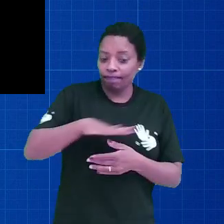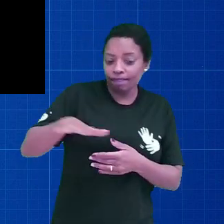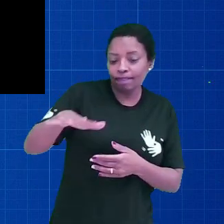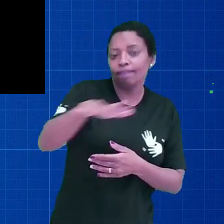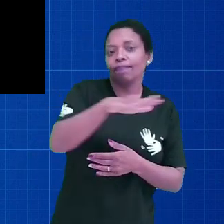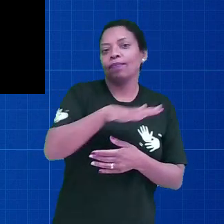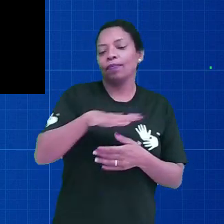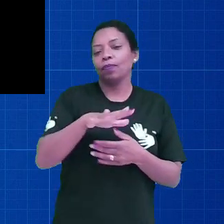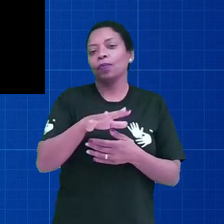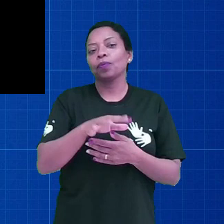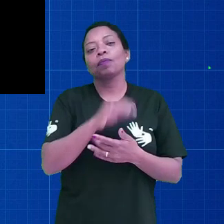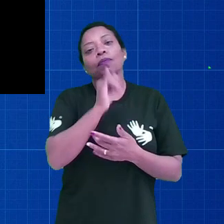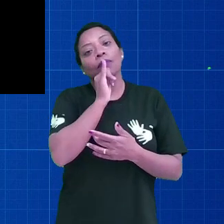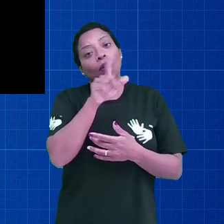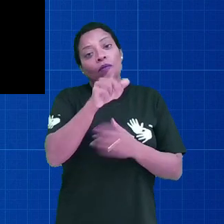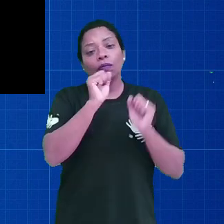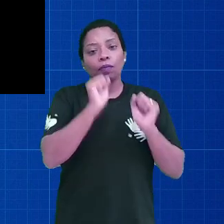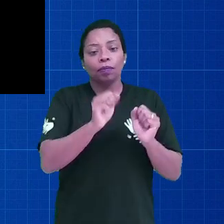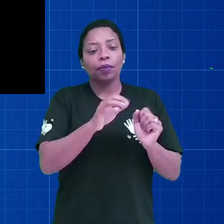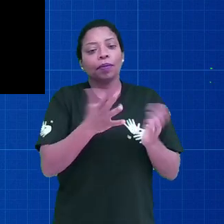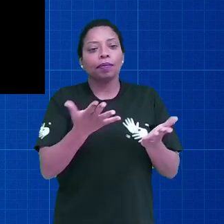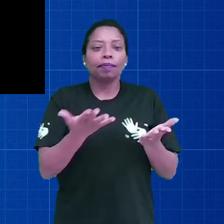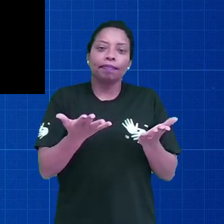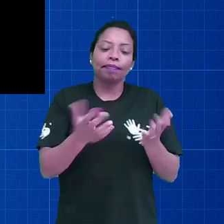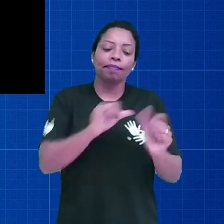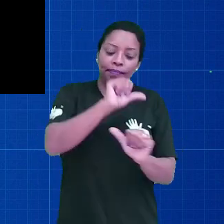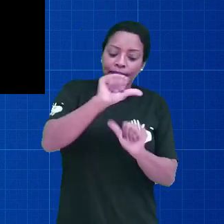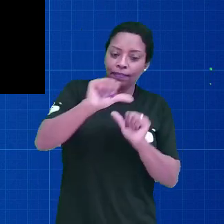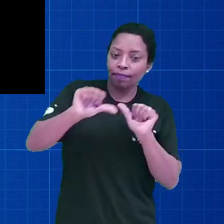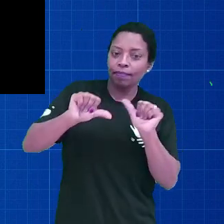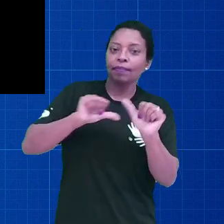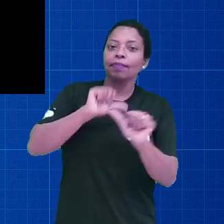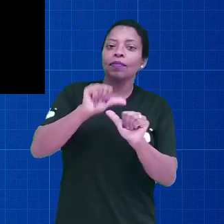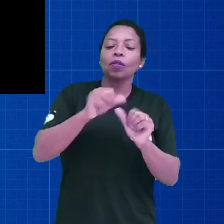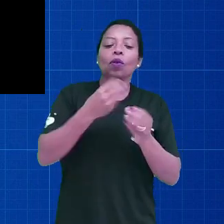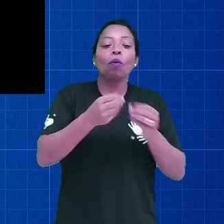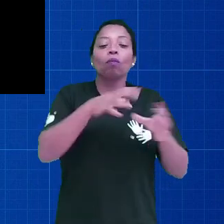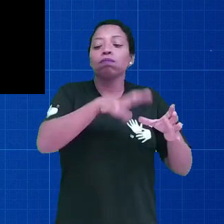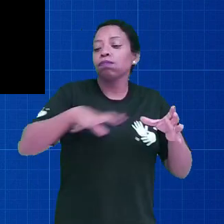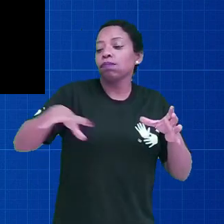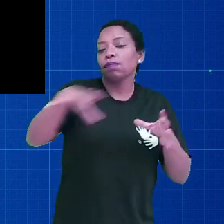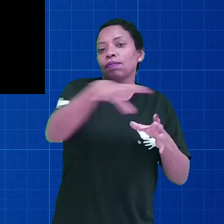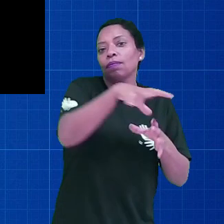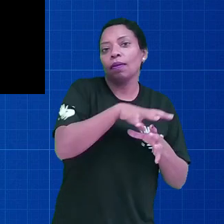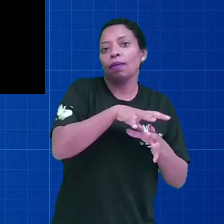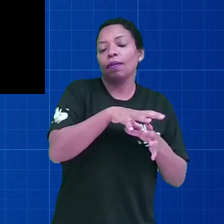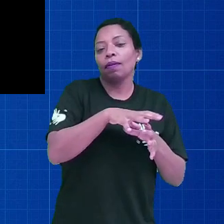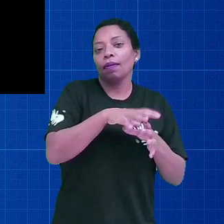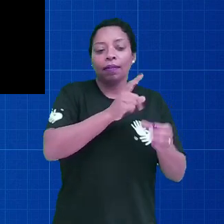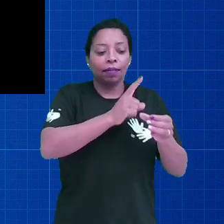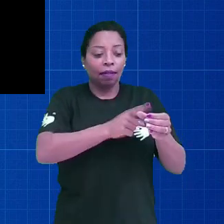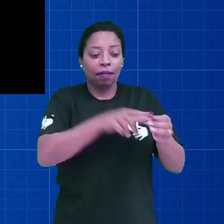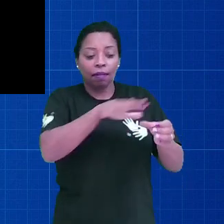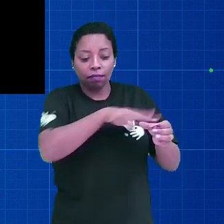subprodutos, né? Você tem ali, e você muda, inclusive, o entorno desse local, dessa cidade,